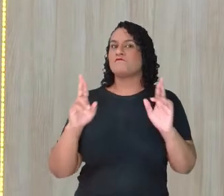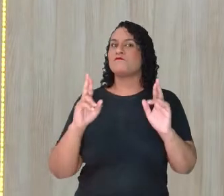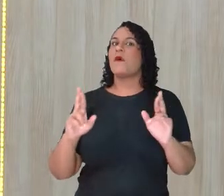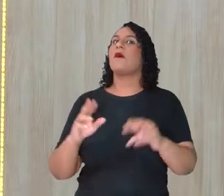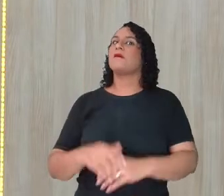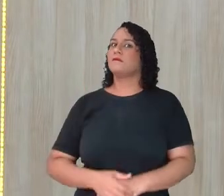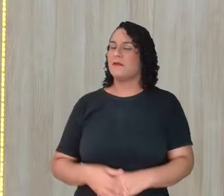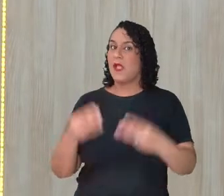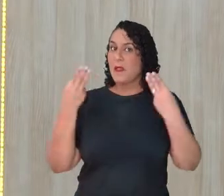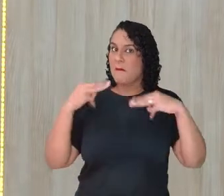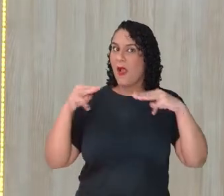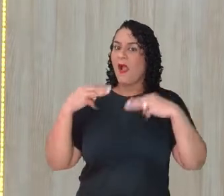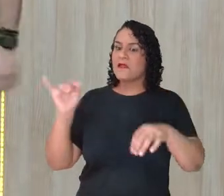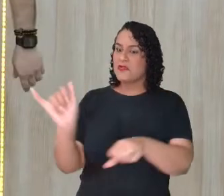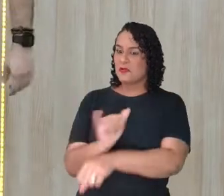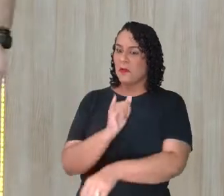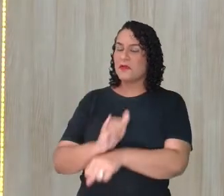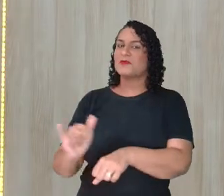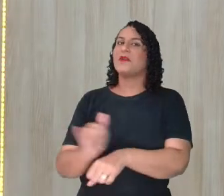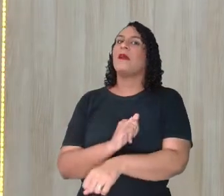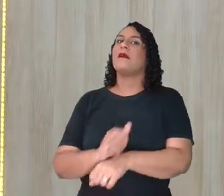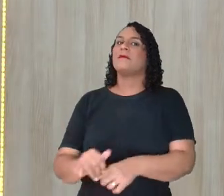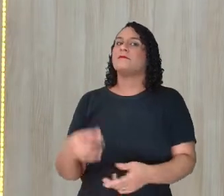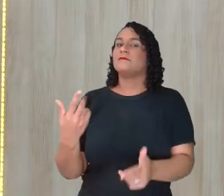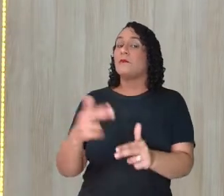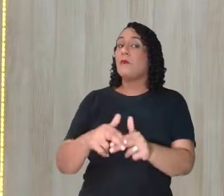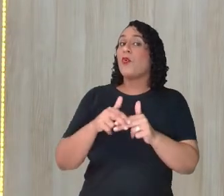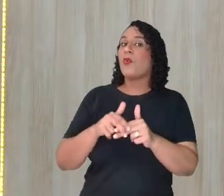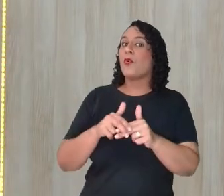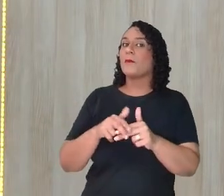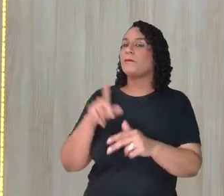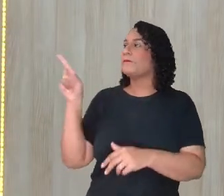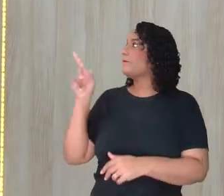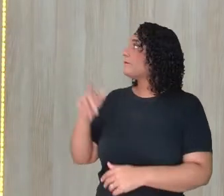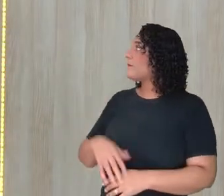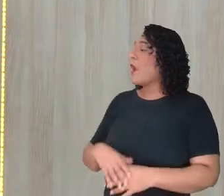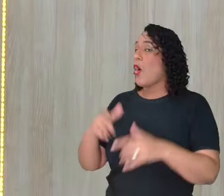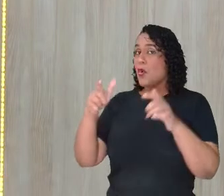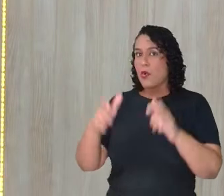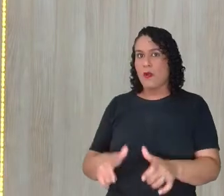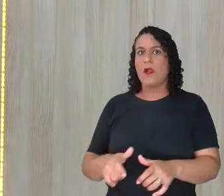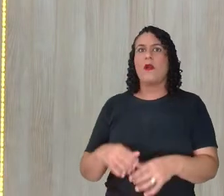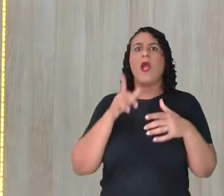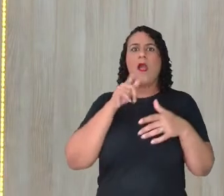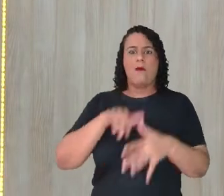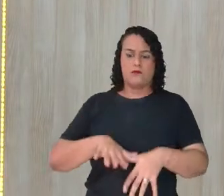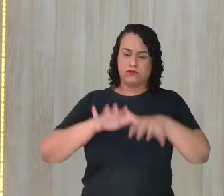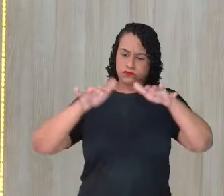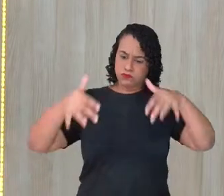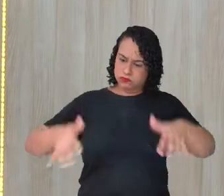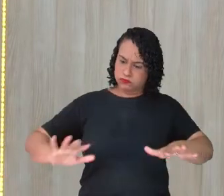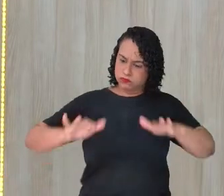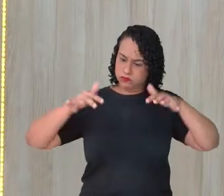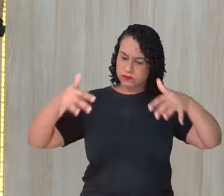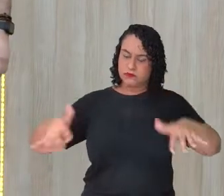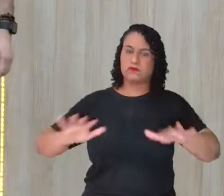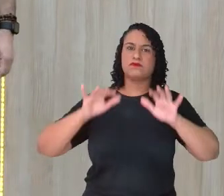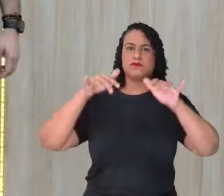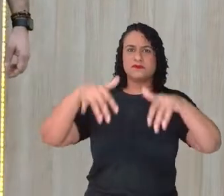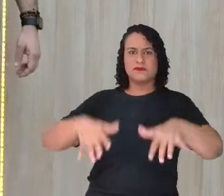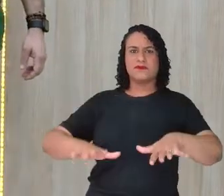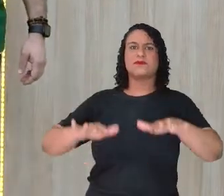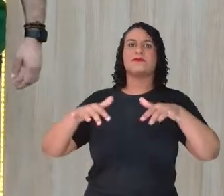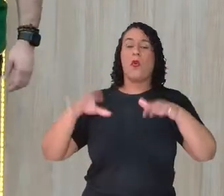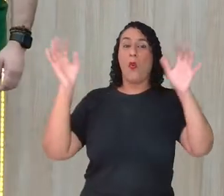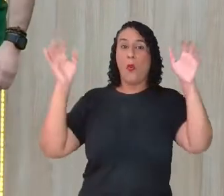propaganda enganosa, né? Porque o território bem brabo aqui, Cabo das Tormentas virou Cabo da Boa Esperança,